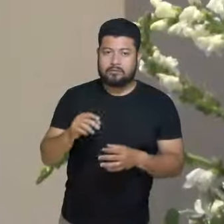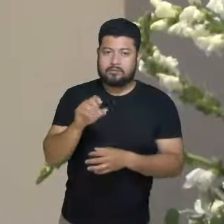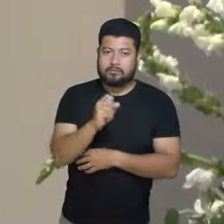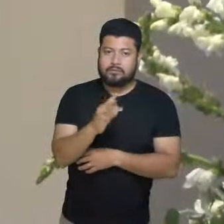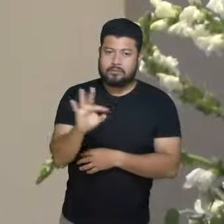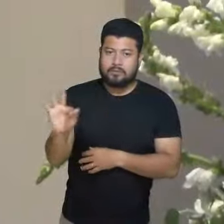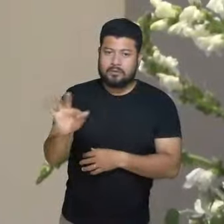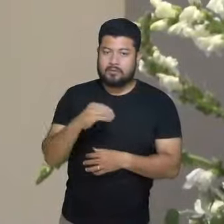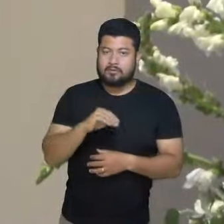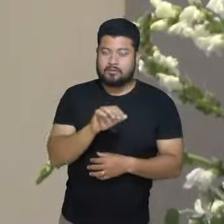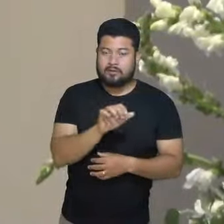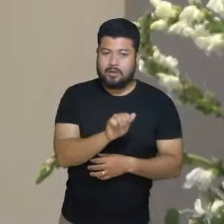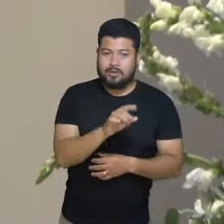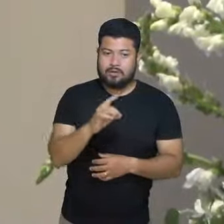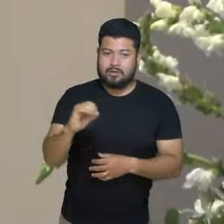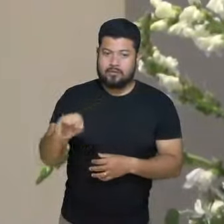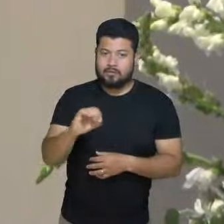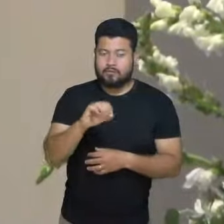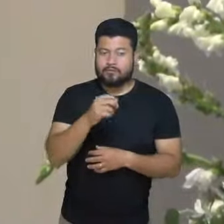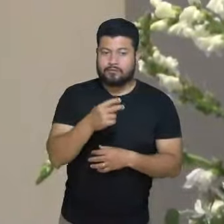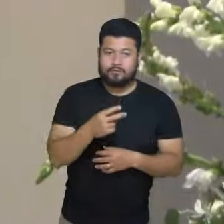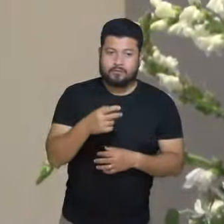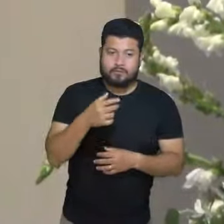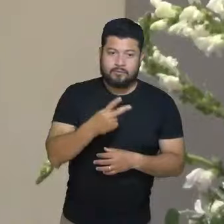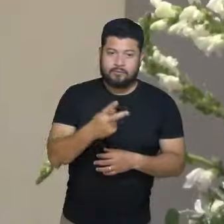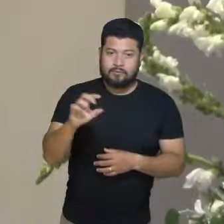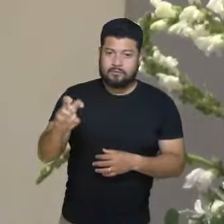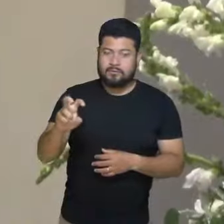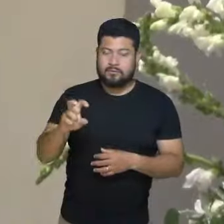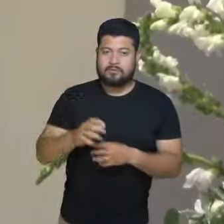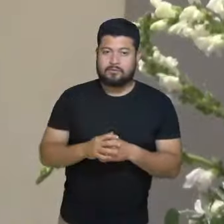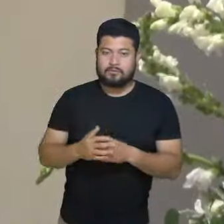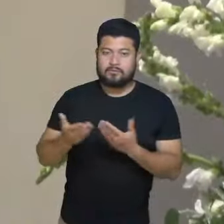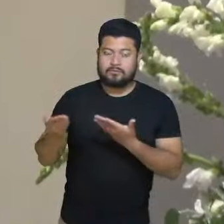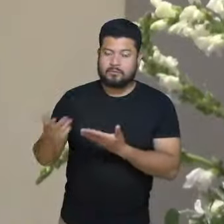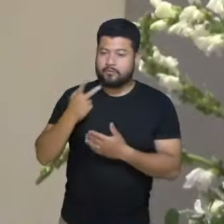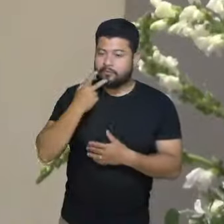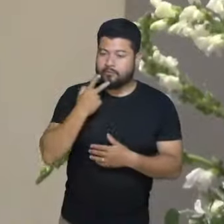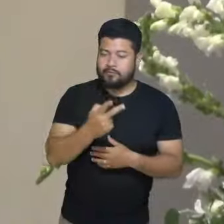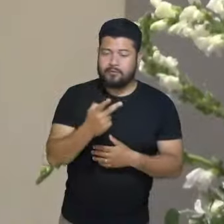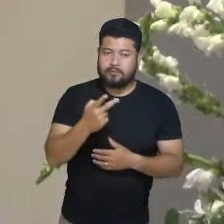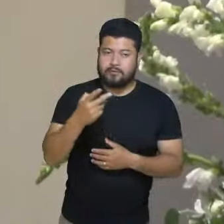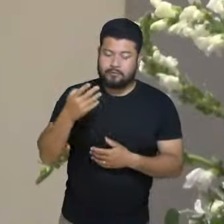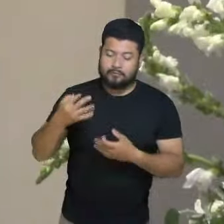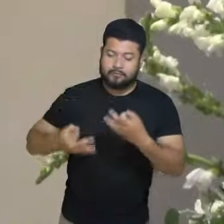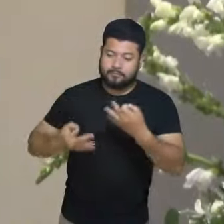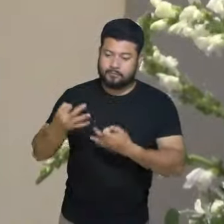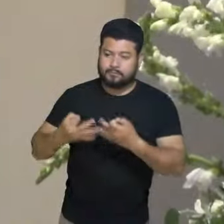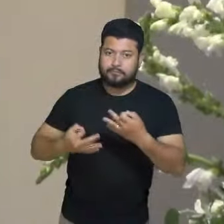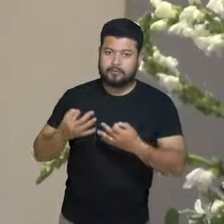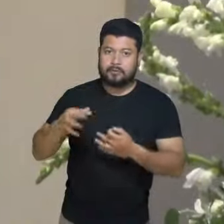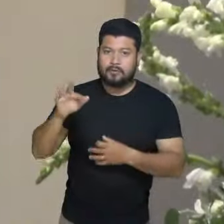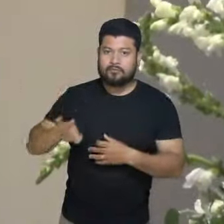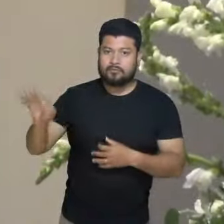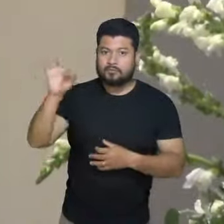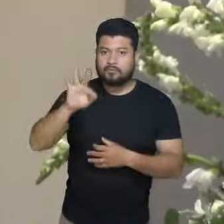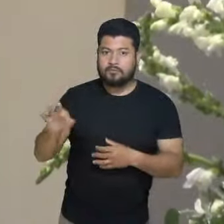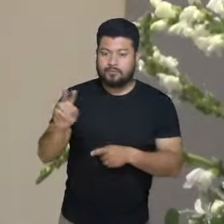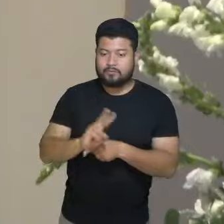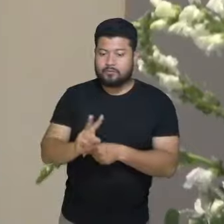na co 2178 ao expressar em precedente judicial que o federalismo fiscal